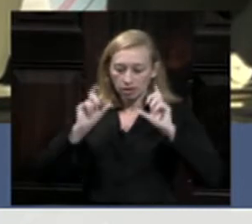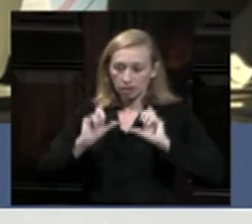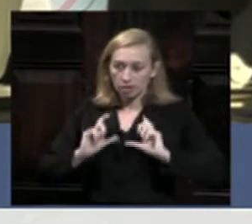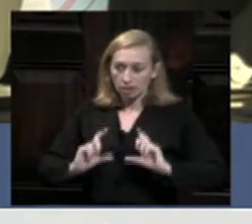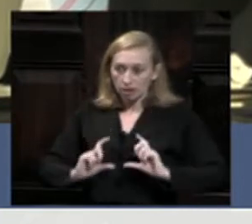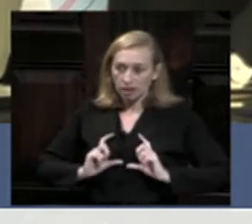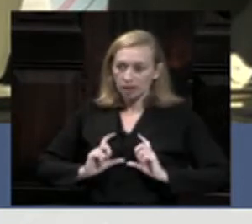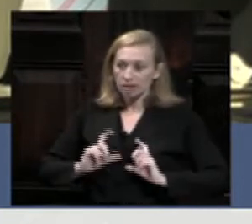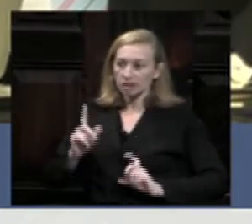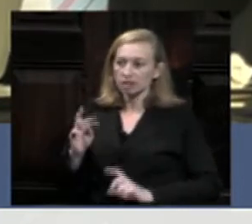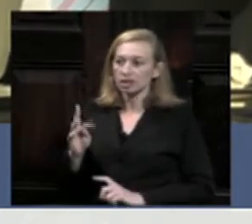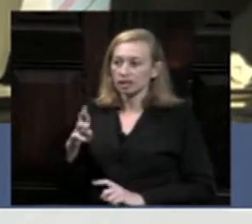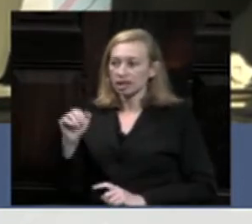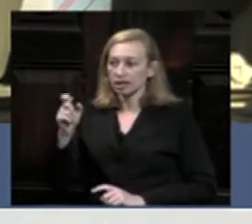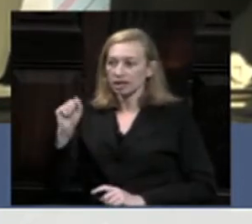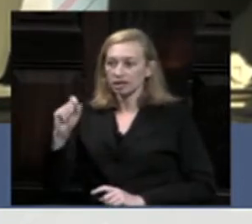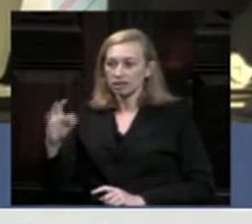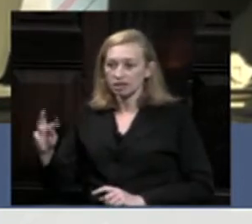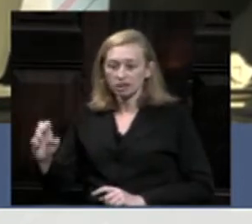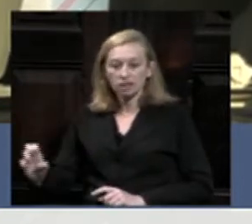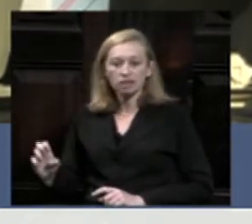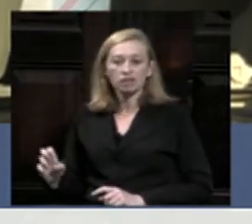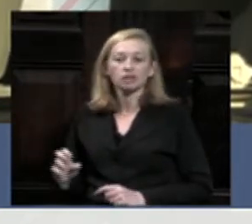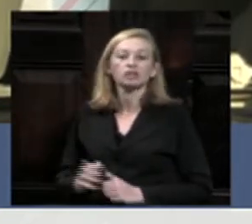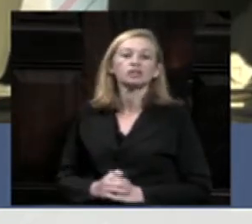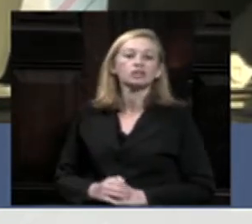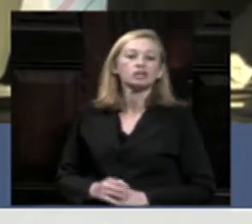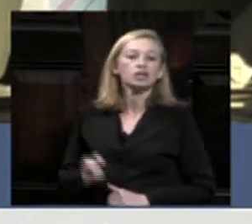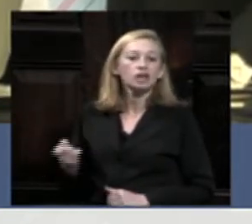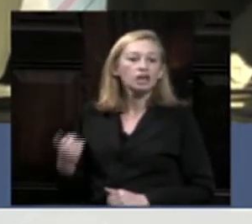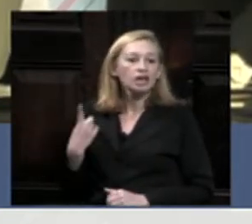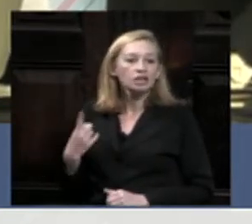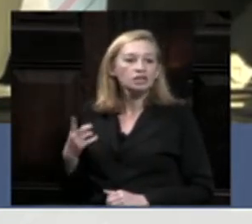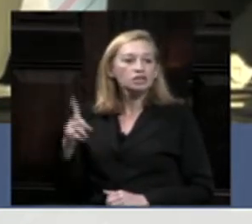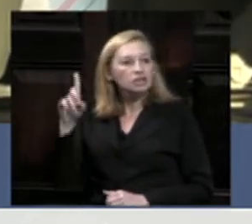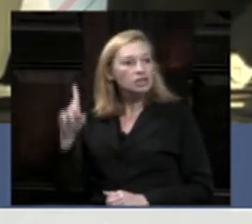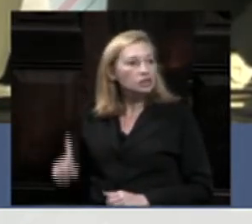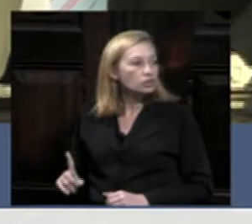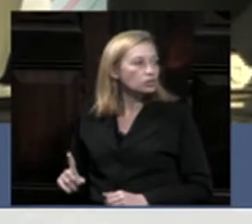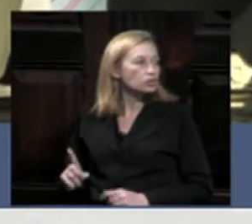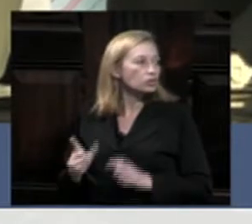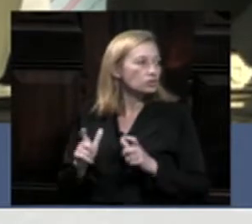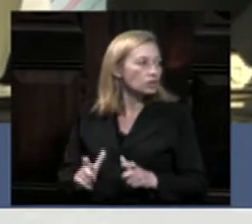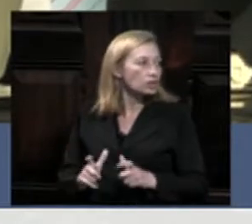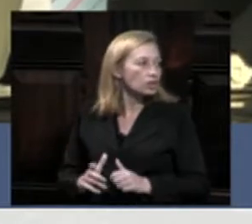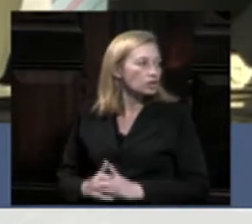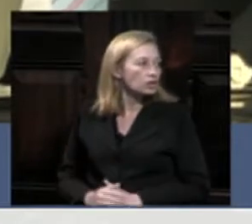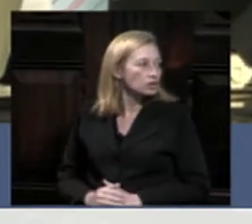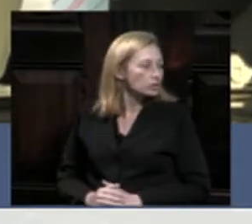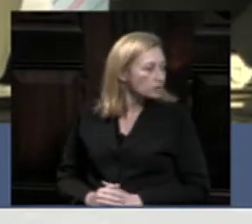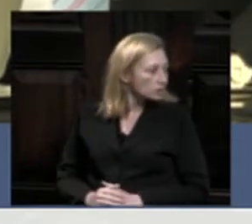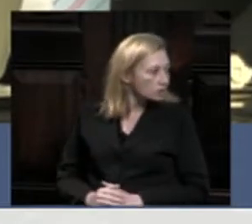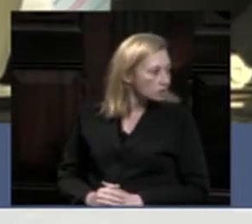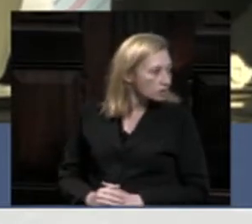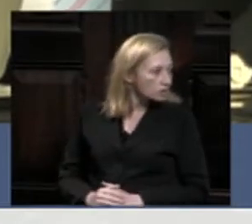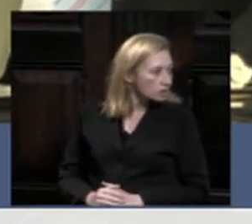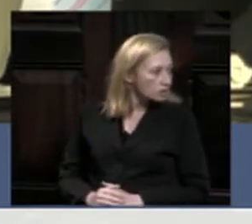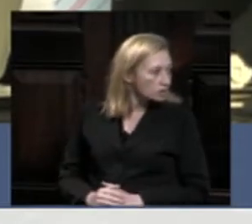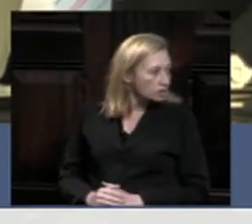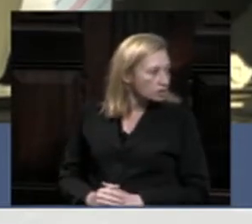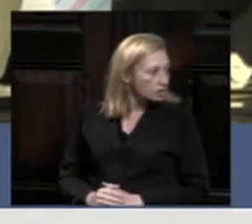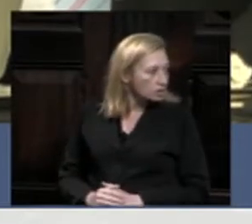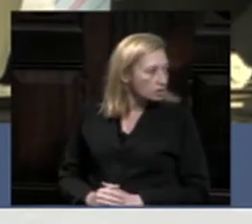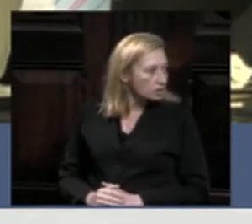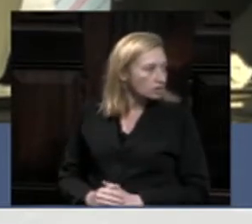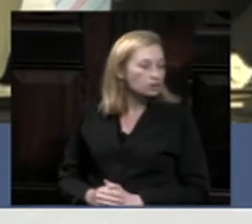José Ramos Prats, ex-diretor do Serviço de Borda da Vale. Parecer da Comissão de Normas Internas e Proporções Externas,